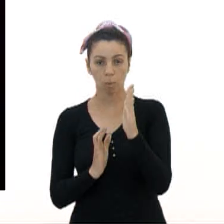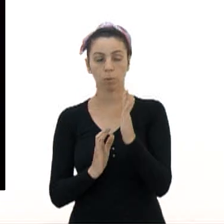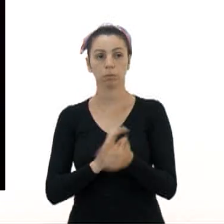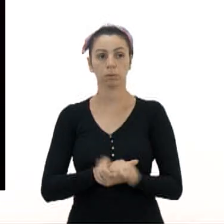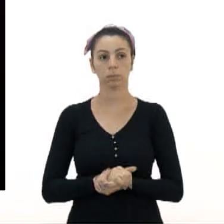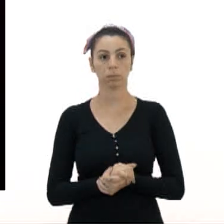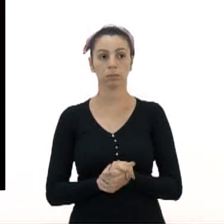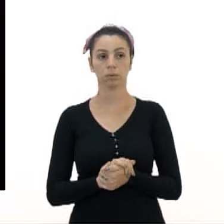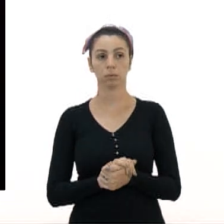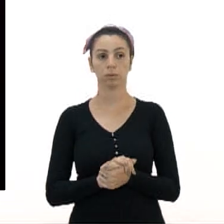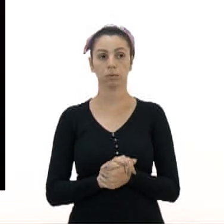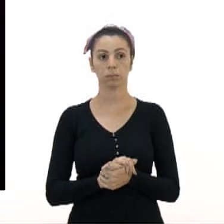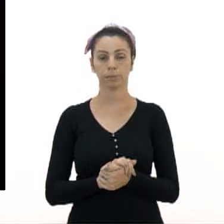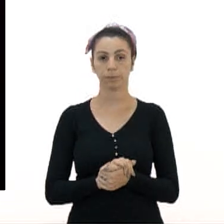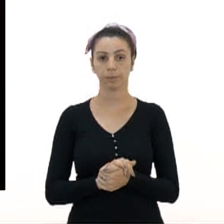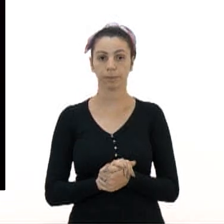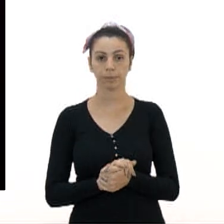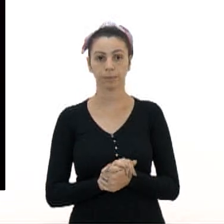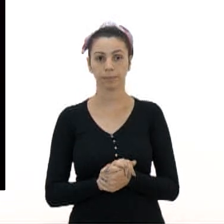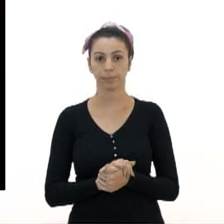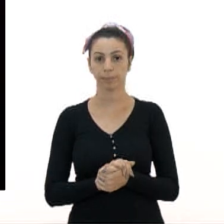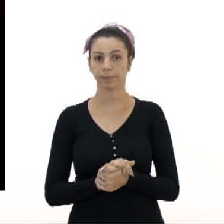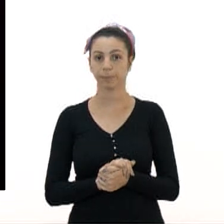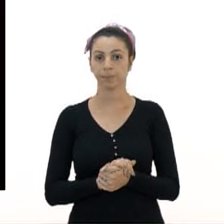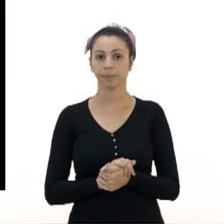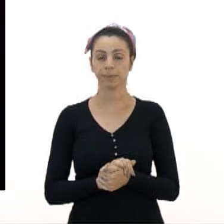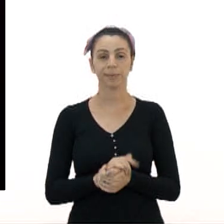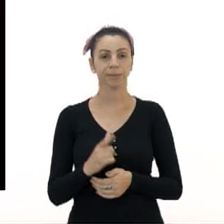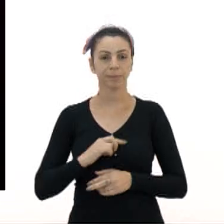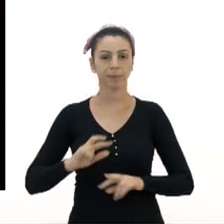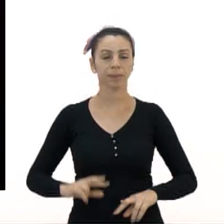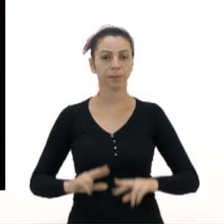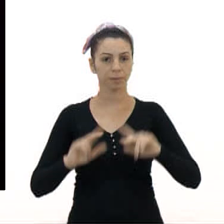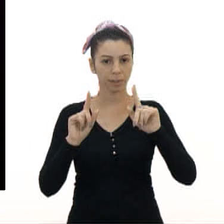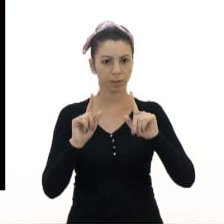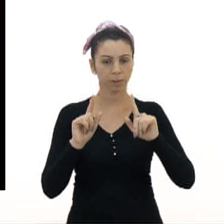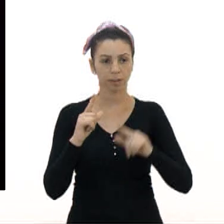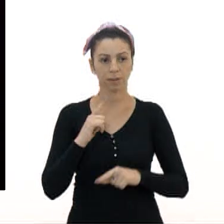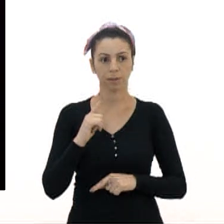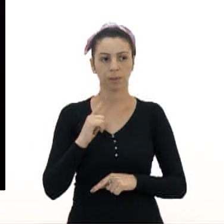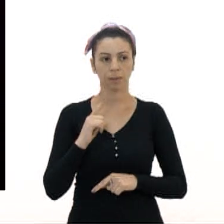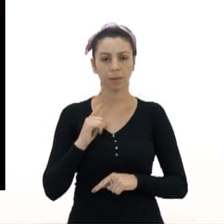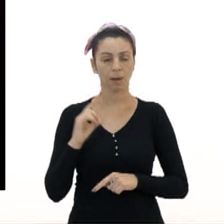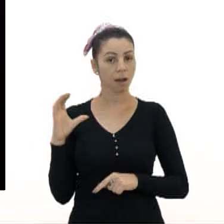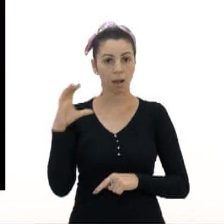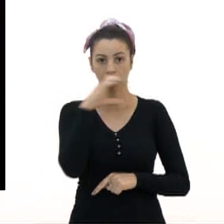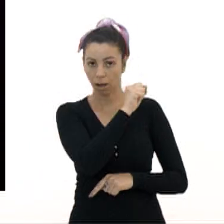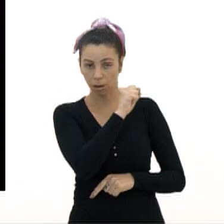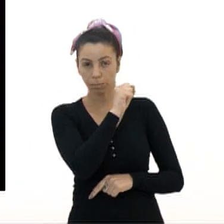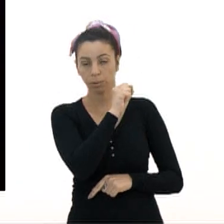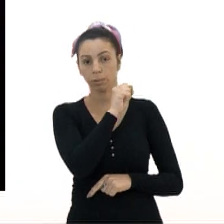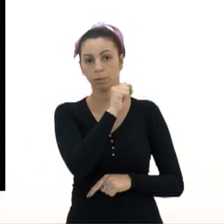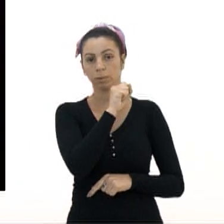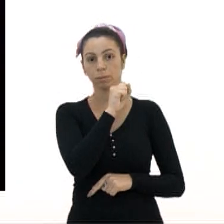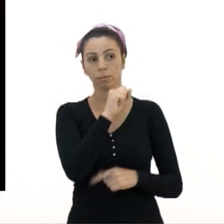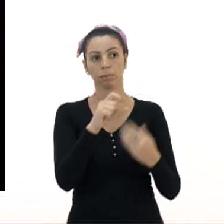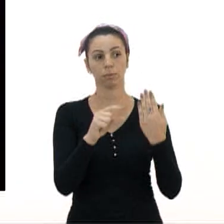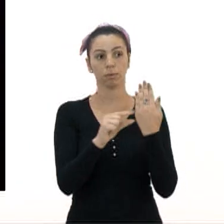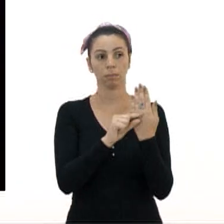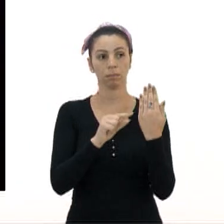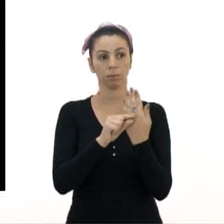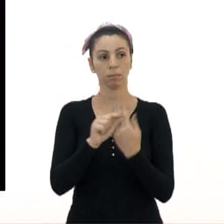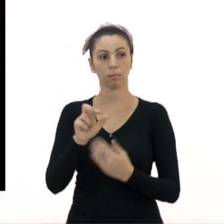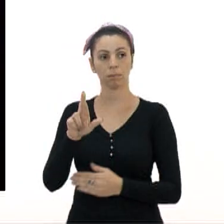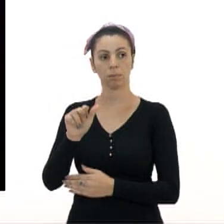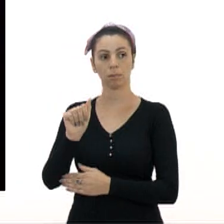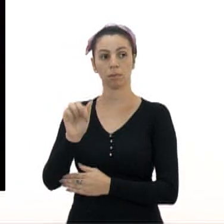Pessoal, vocês viram lá a diferença que a gente fez brevemente da arte do Rafael e da arte